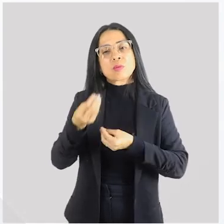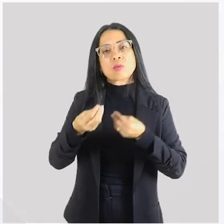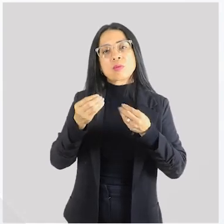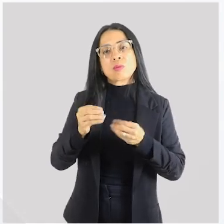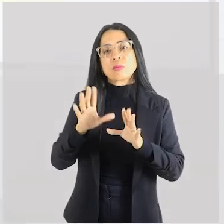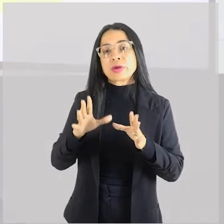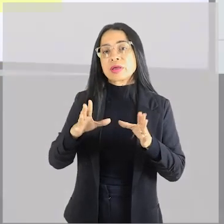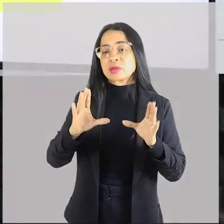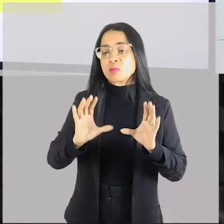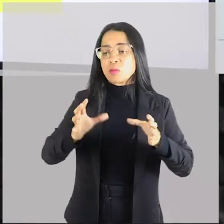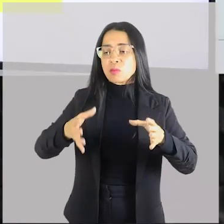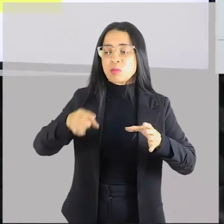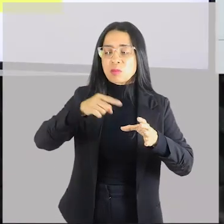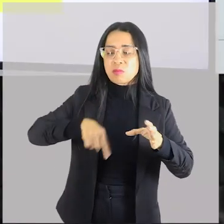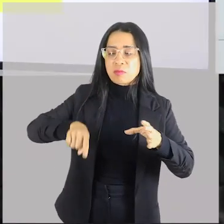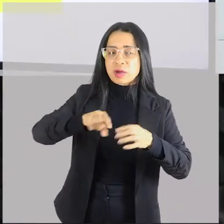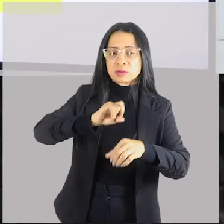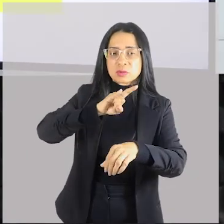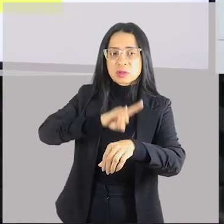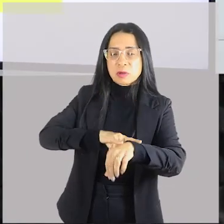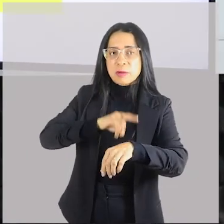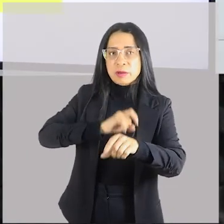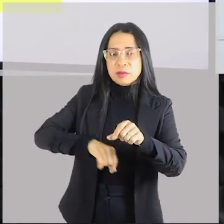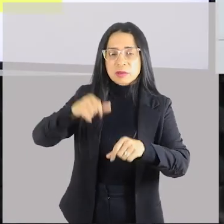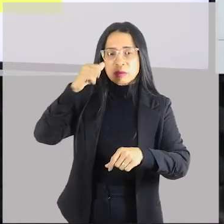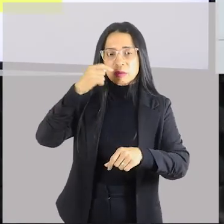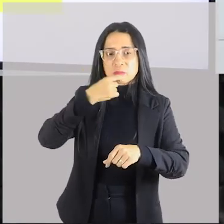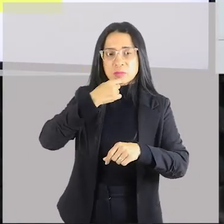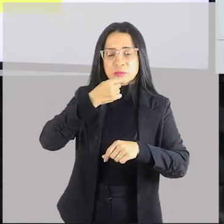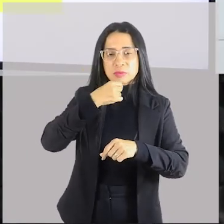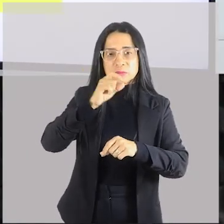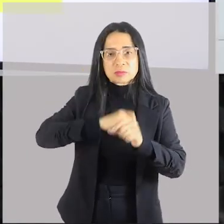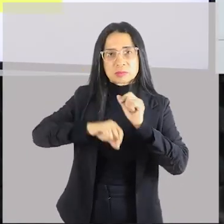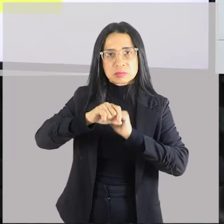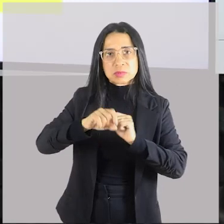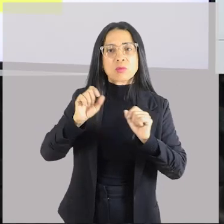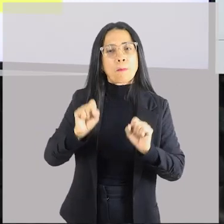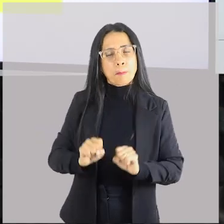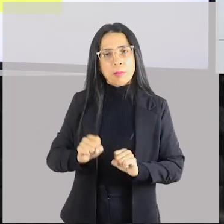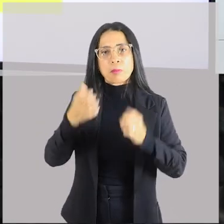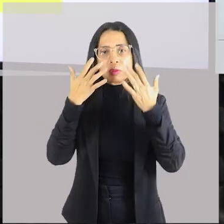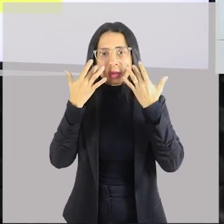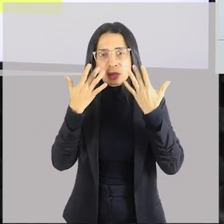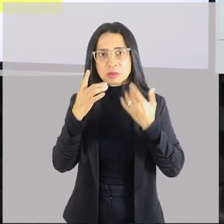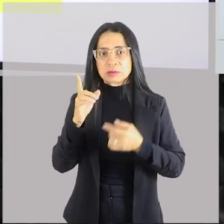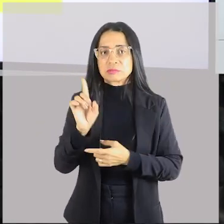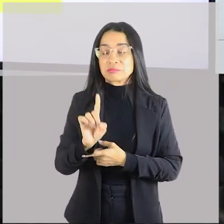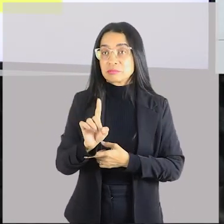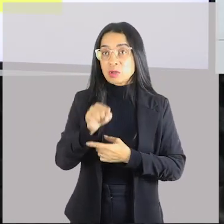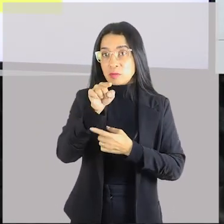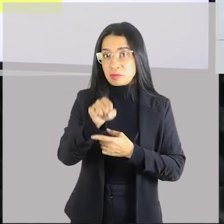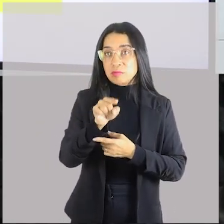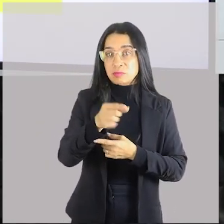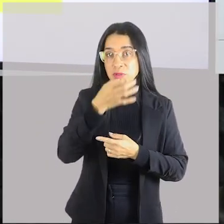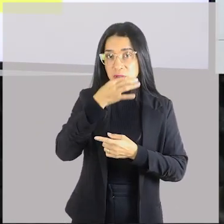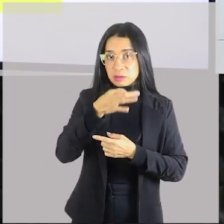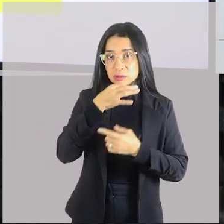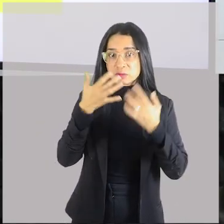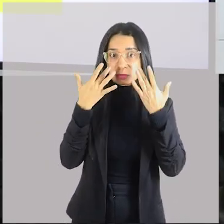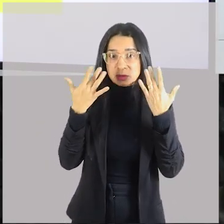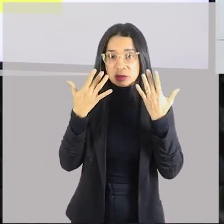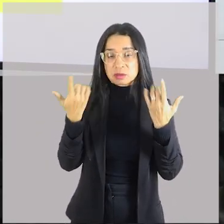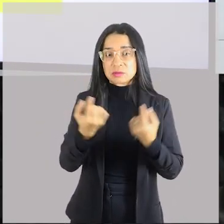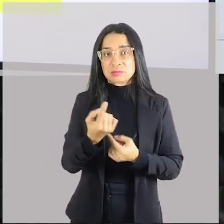vaso sanitário de banheiro masculino vai ser arte Desde quando você é crítico de arte né Essa obra de duchamp é uma